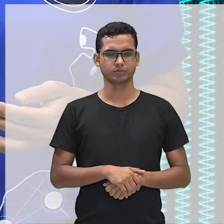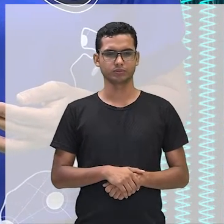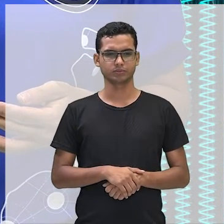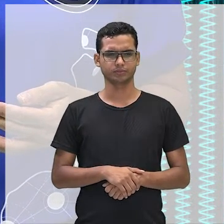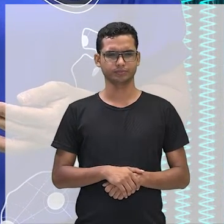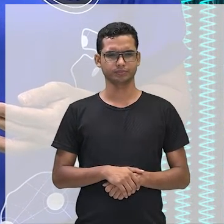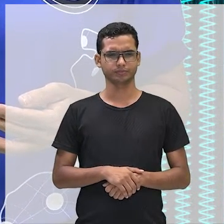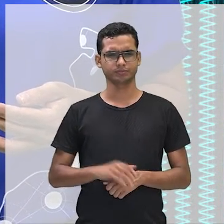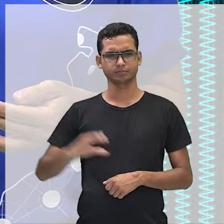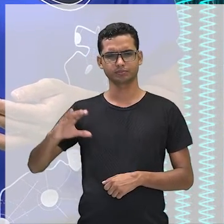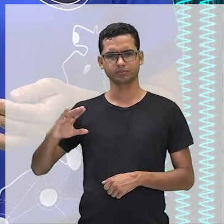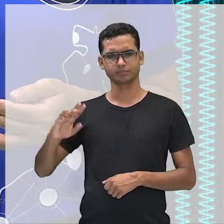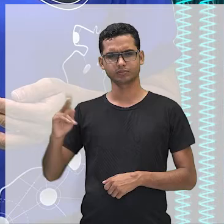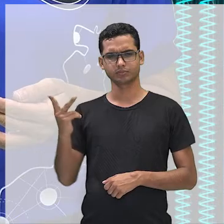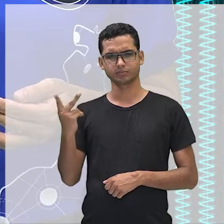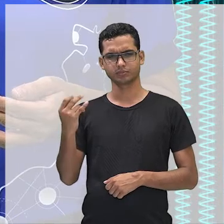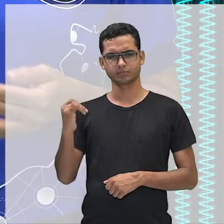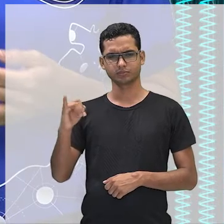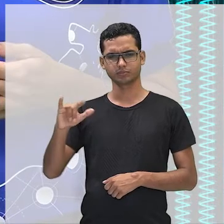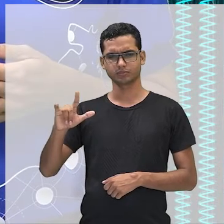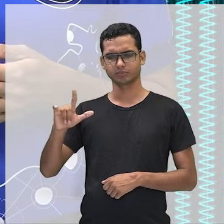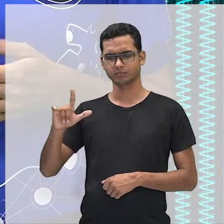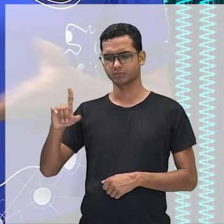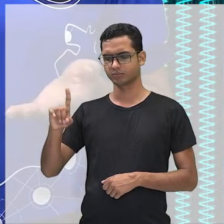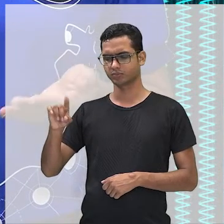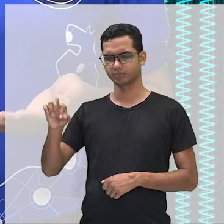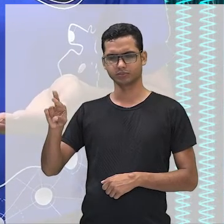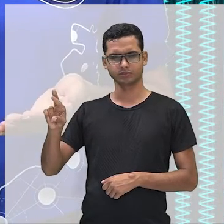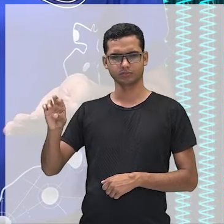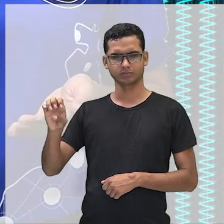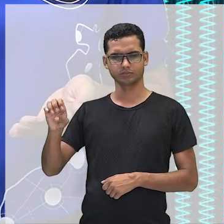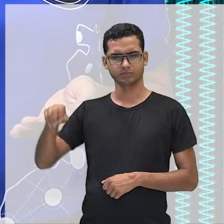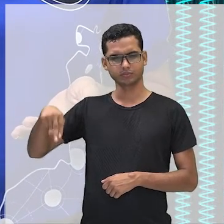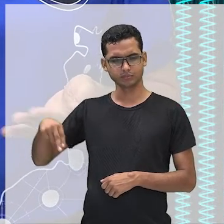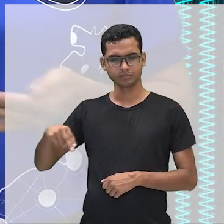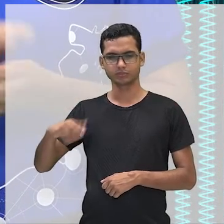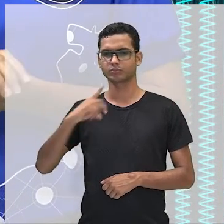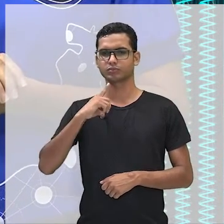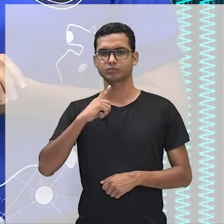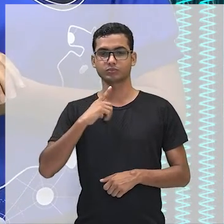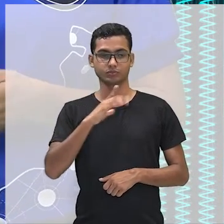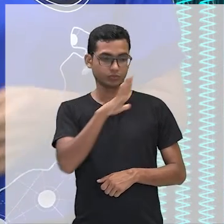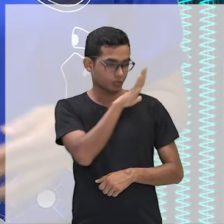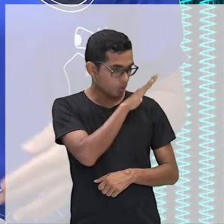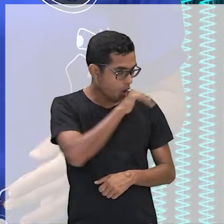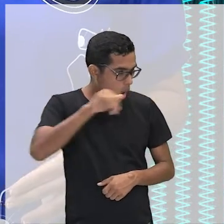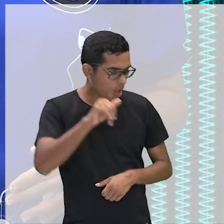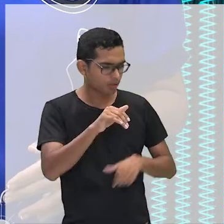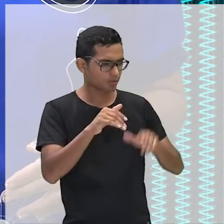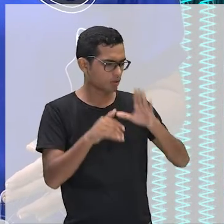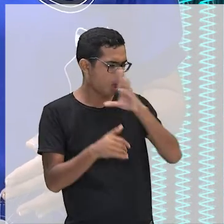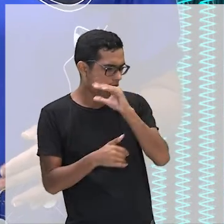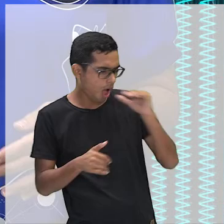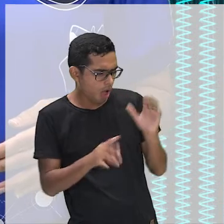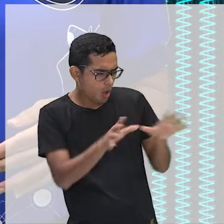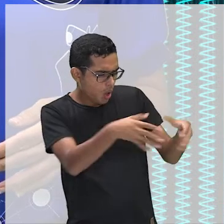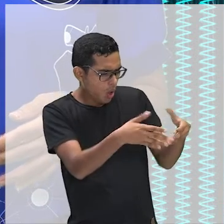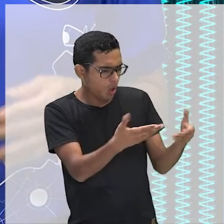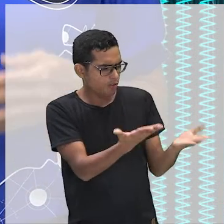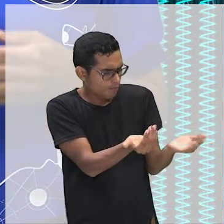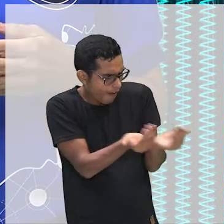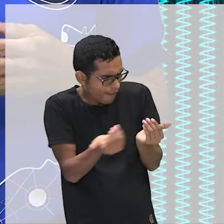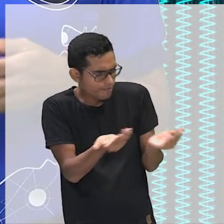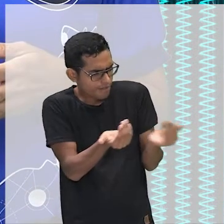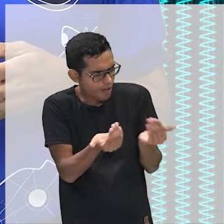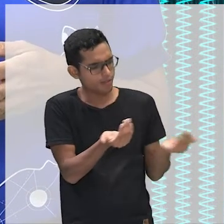Children, come here. Children, come here. Crianças, venham aqui, come here. I have